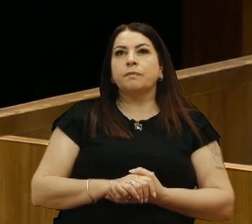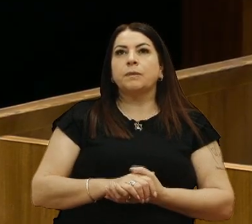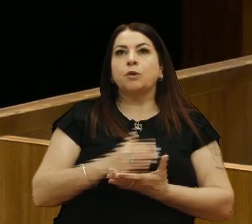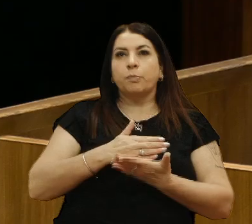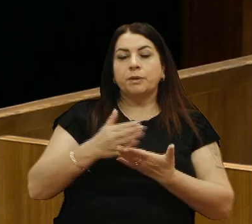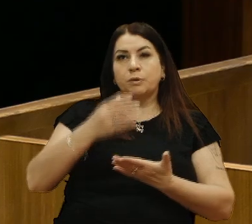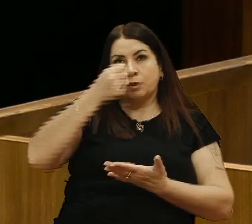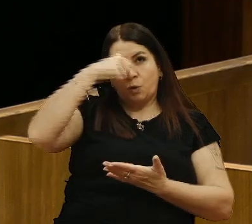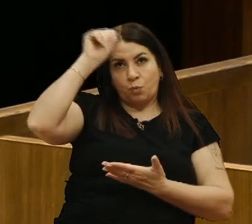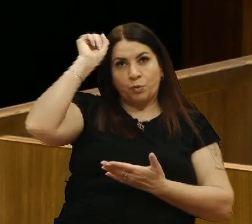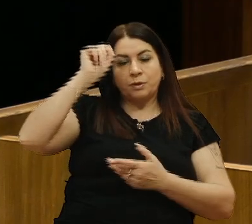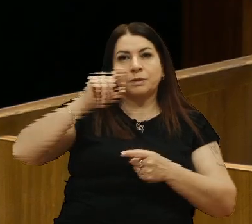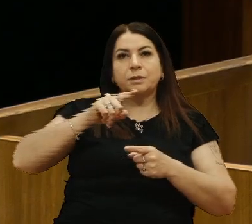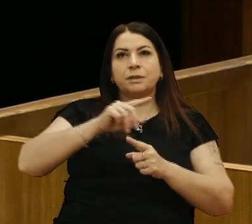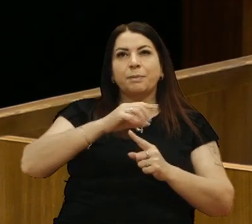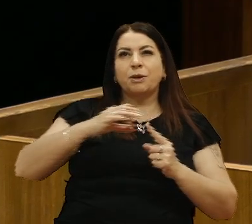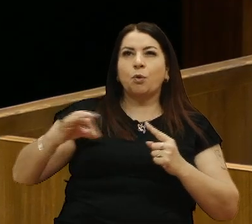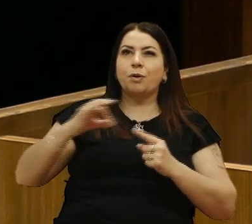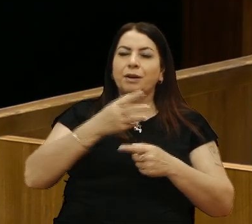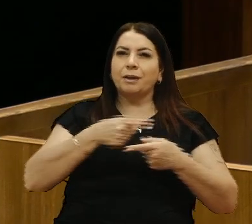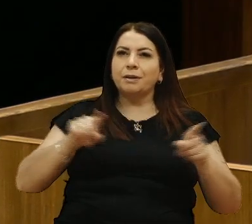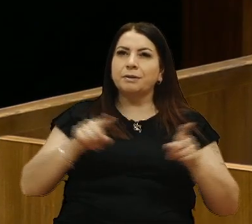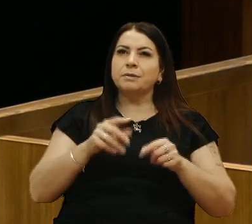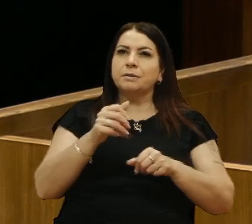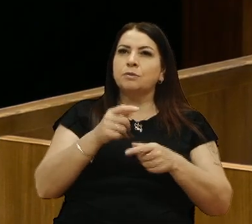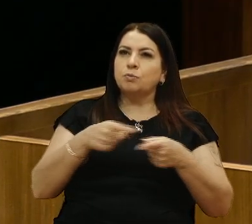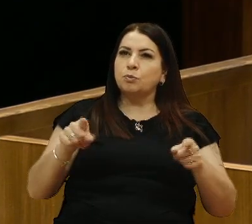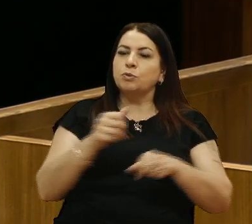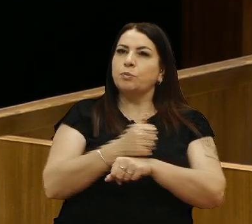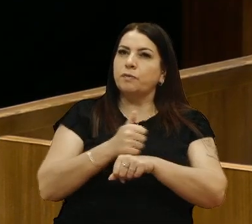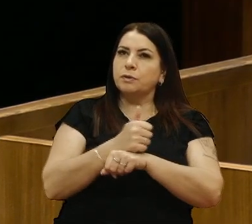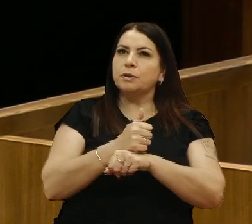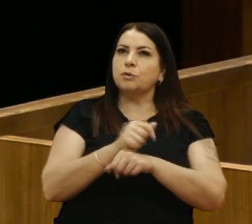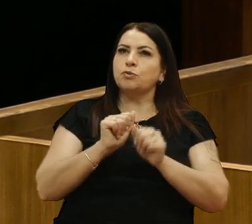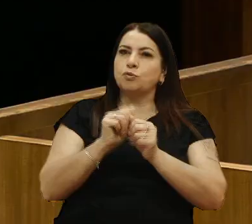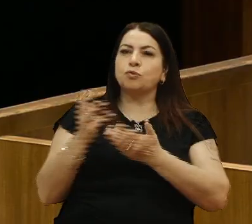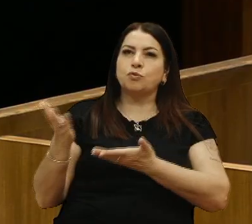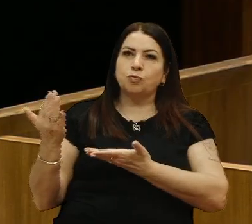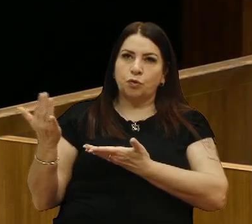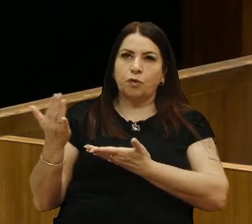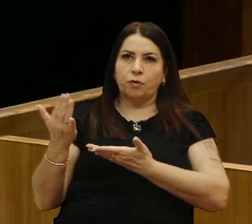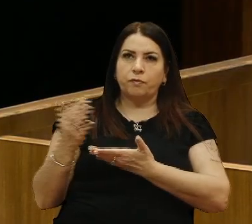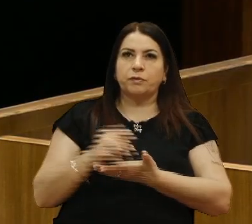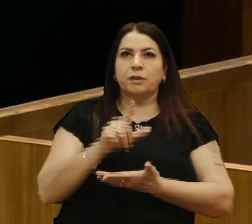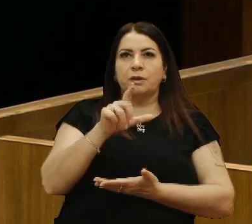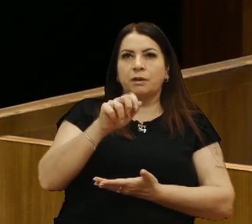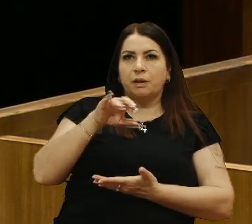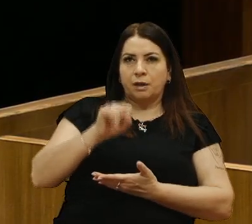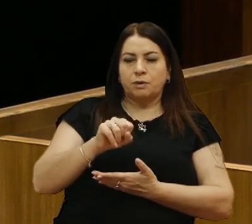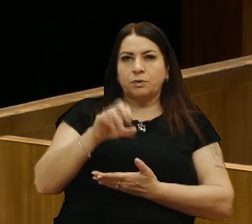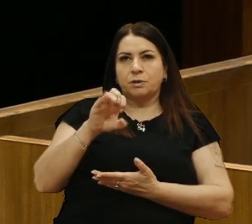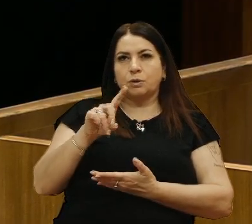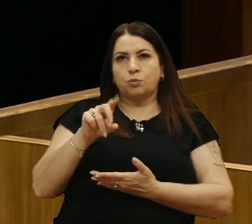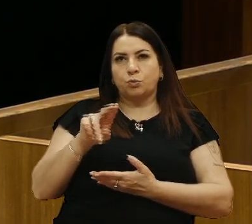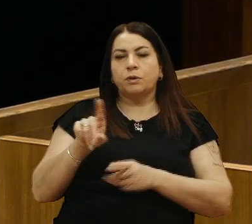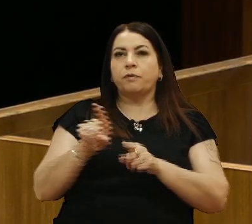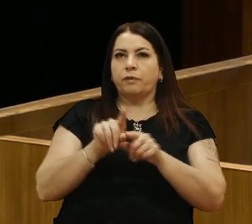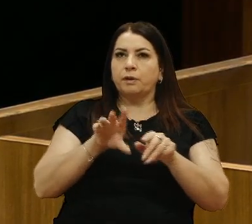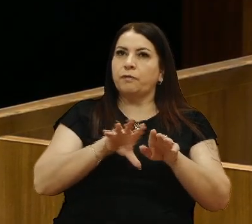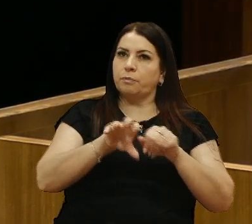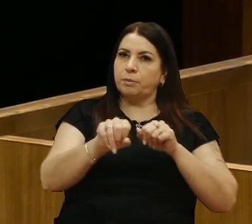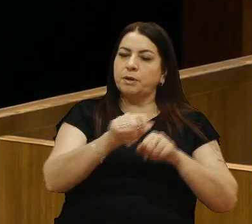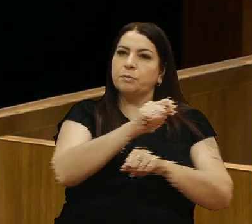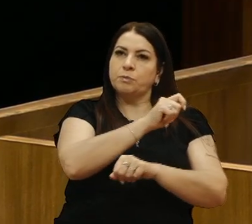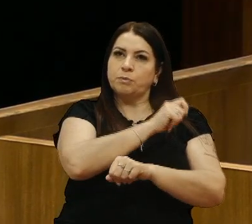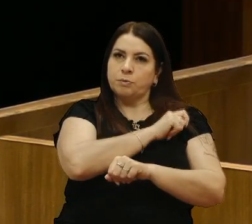UX Orquestra, que com seus músicos profissionais conduz a Orquestra Jovem UX Lions Eduque, formada por estudantes da rede